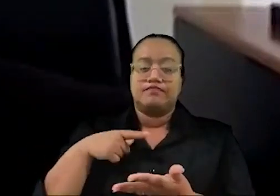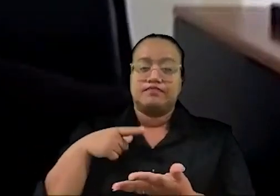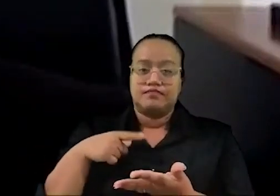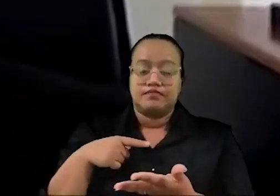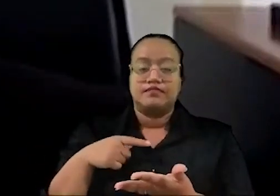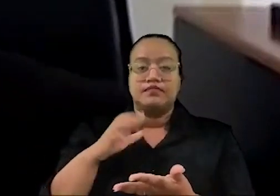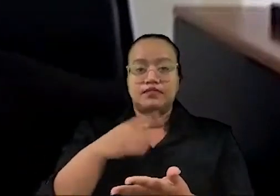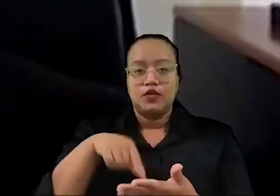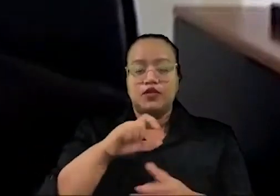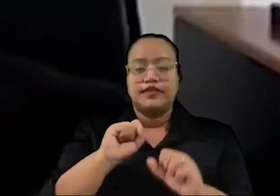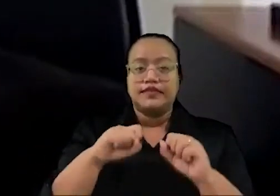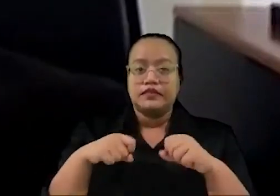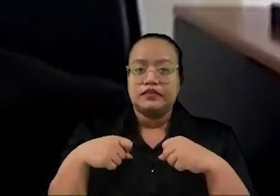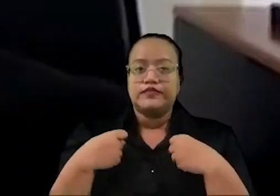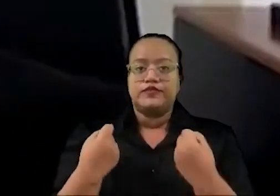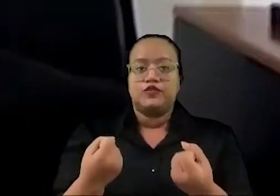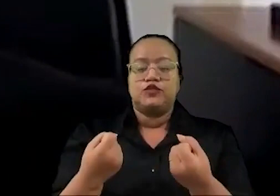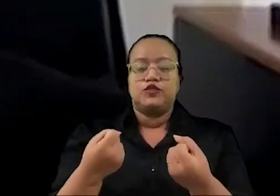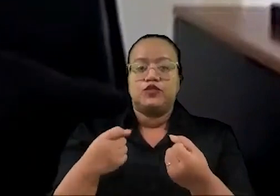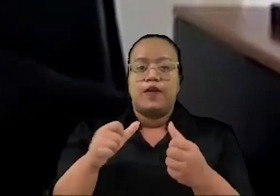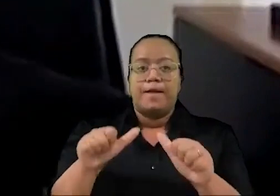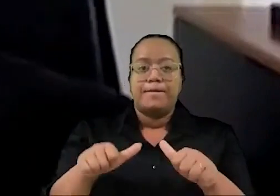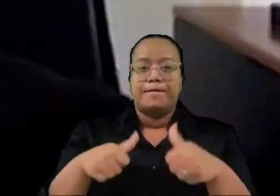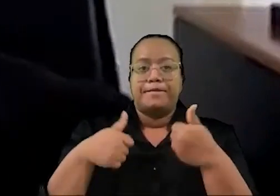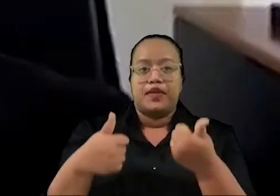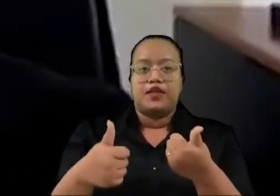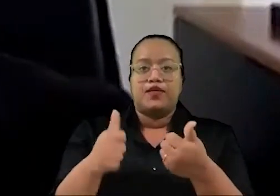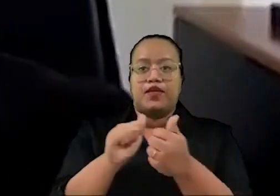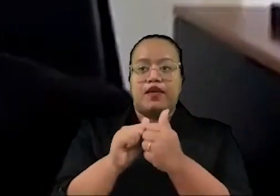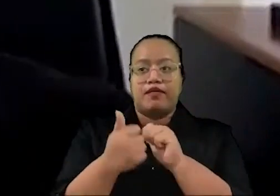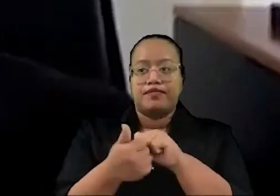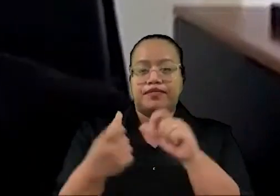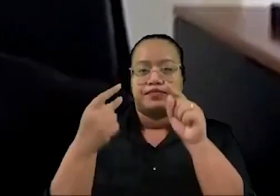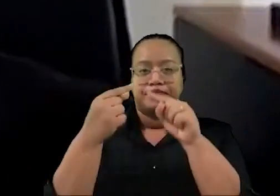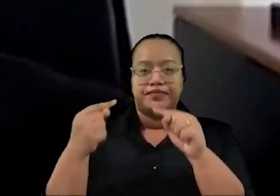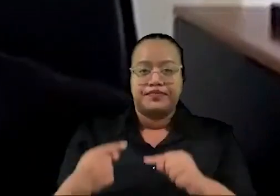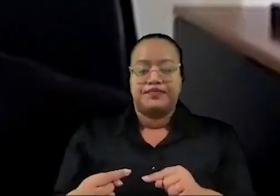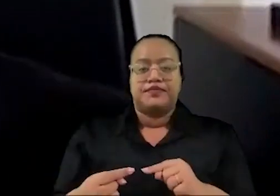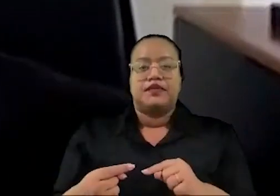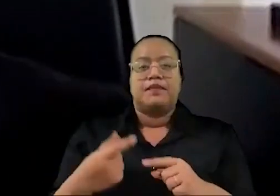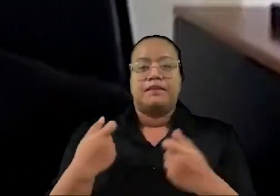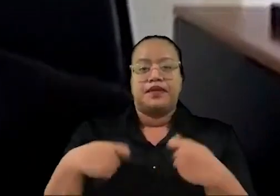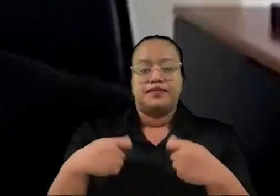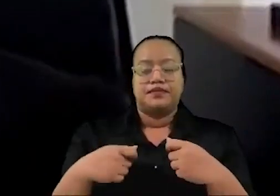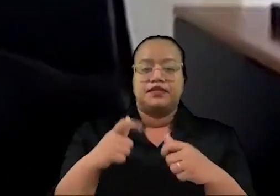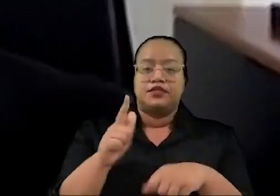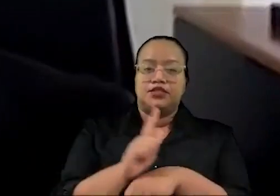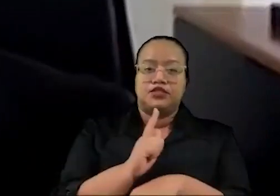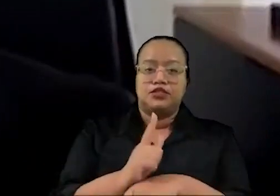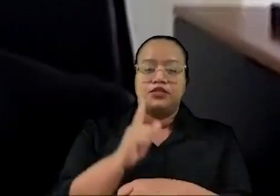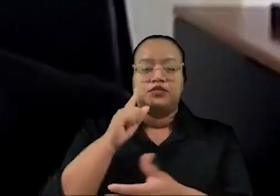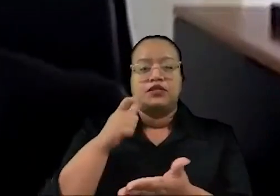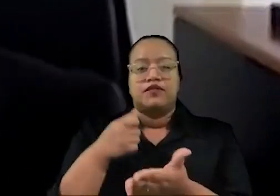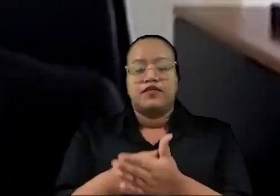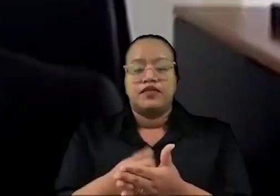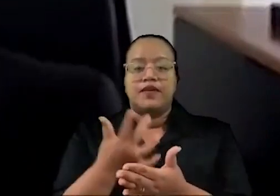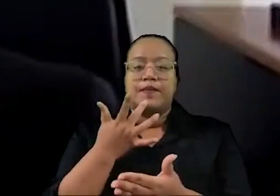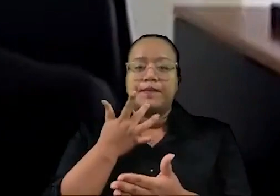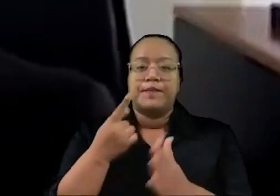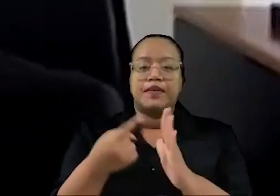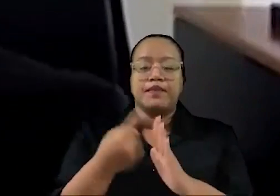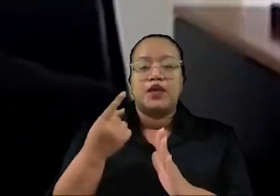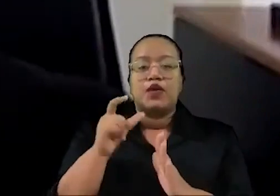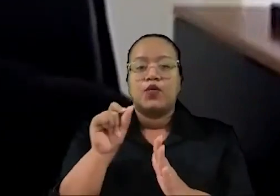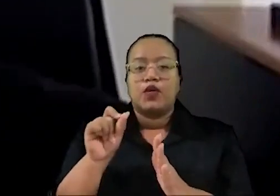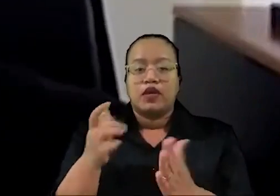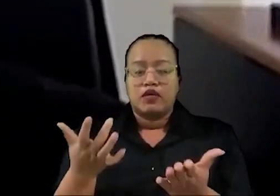usuários, mas é preciso ter essa gestão para poder definir prioridades, conversando com as pessoas, conversando com a equipe e seguindo